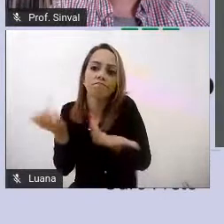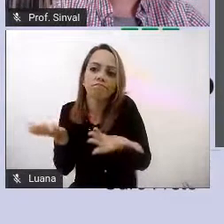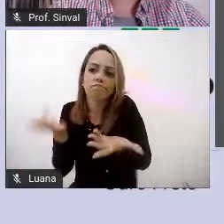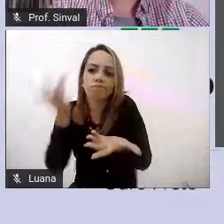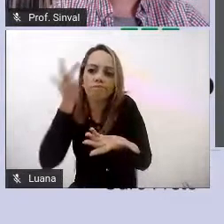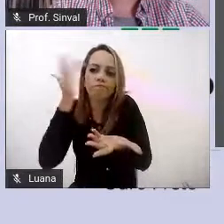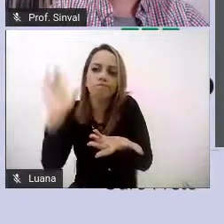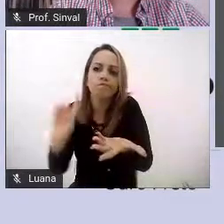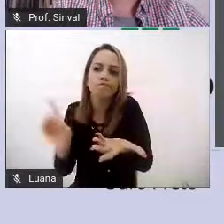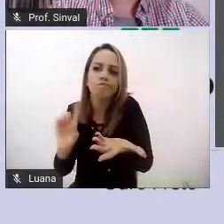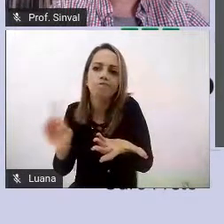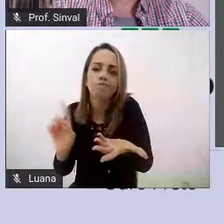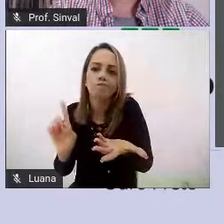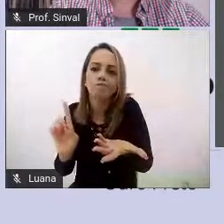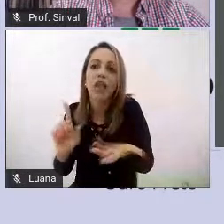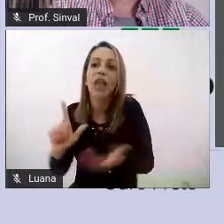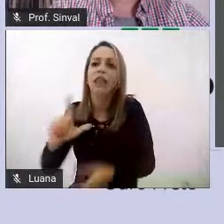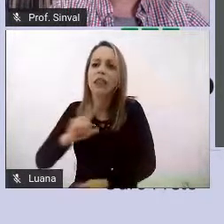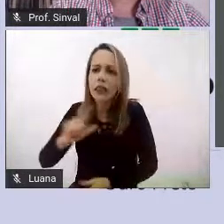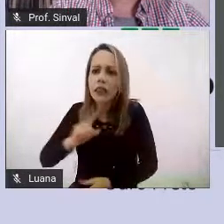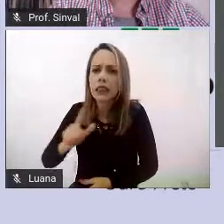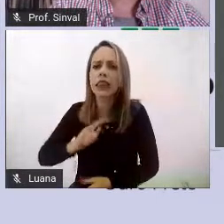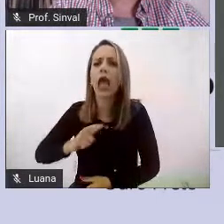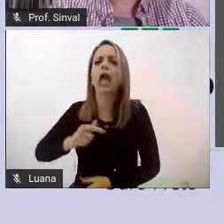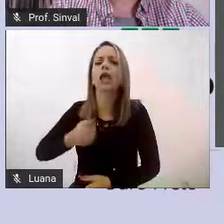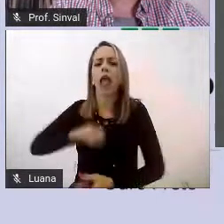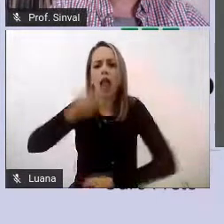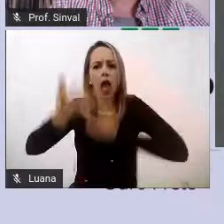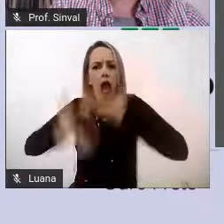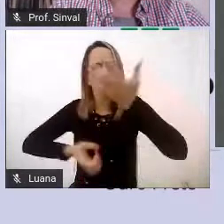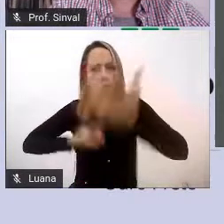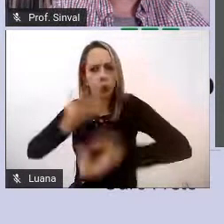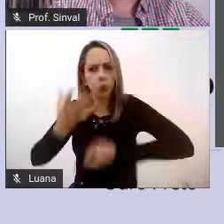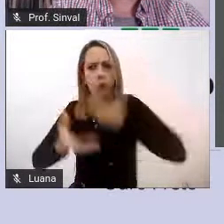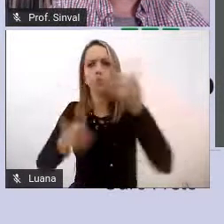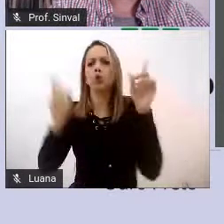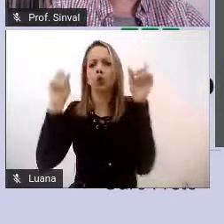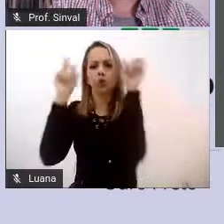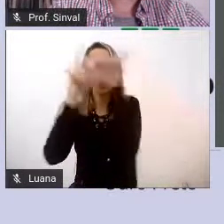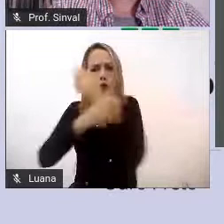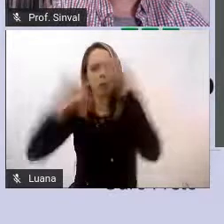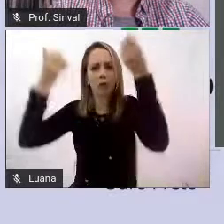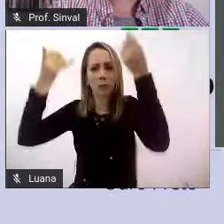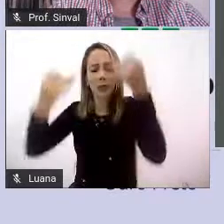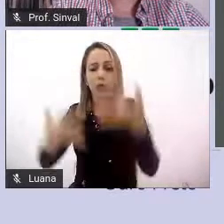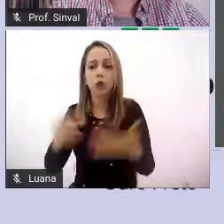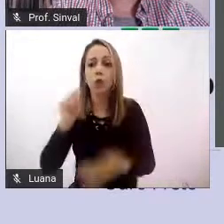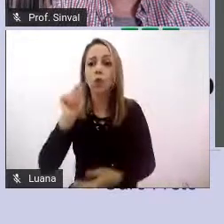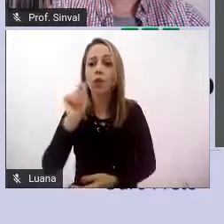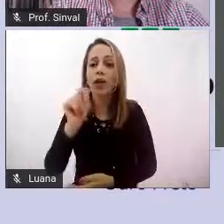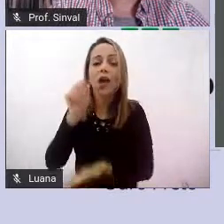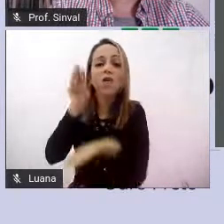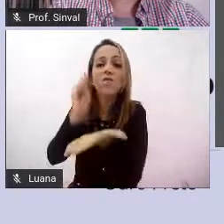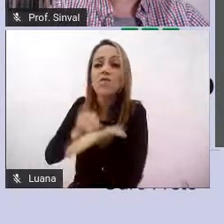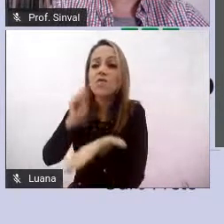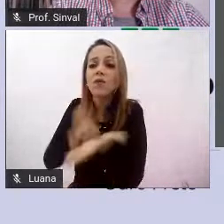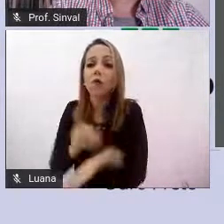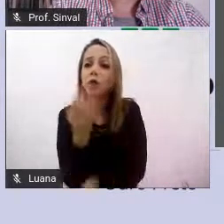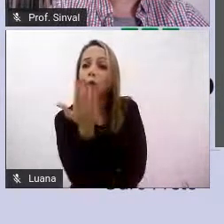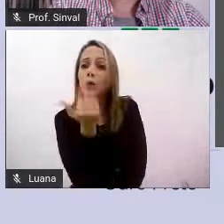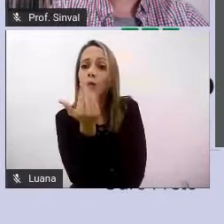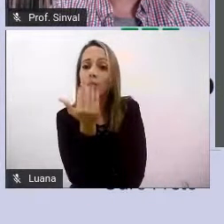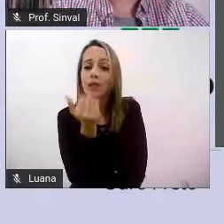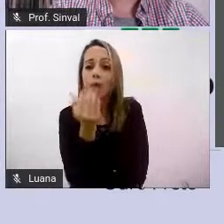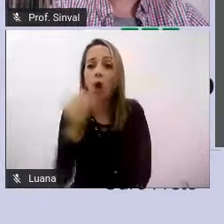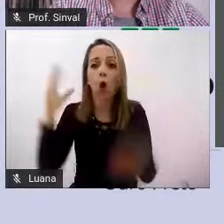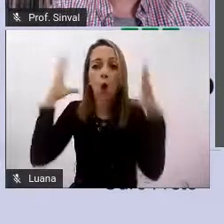tensos dos momentos em que há uma redução muito dramática da comida, em que as pessoas se veem, tanto os holandeses